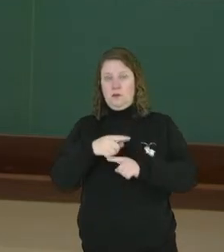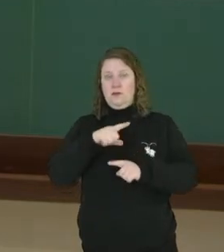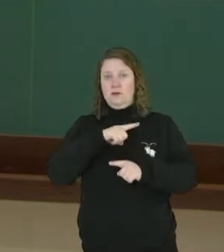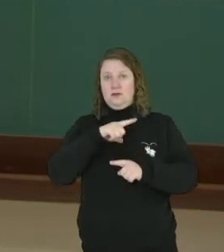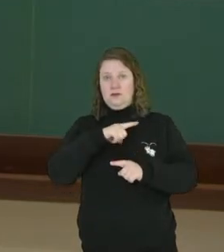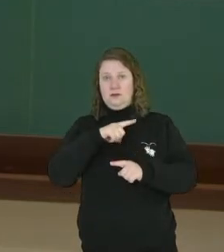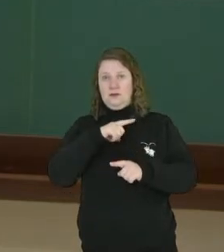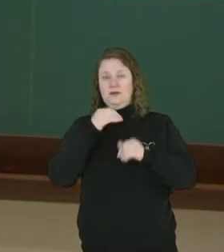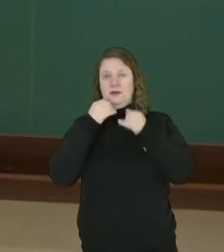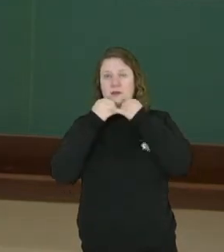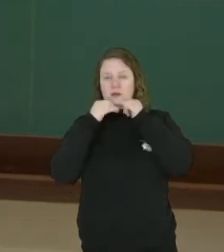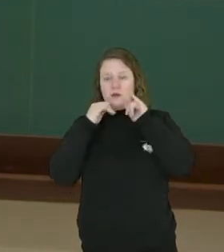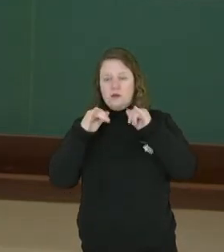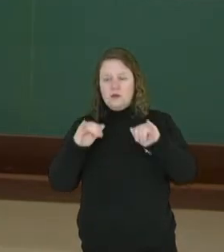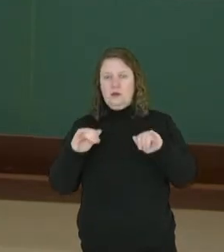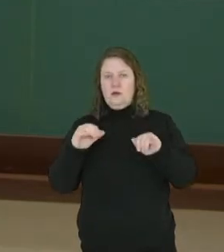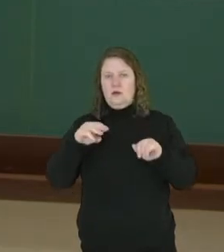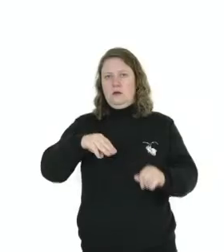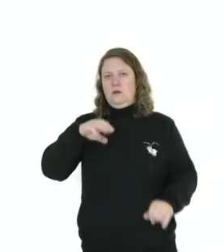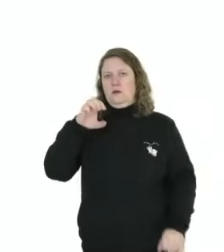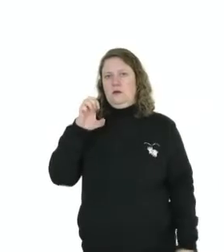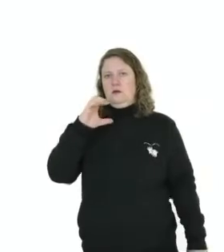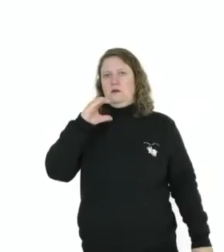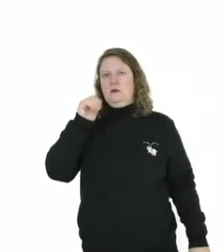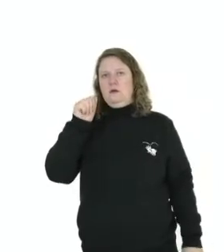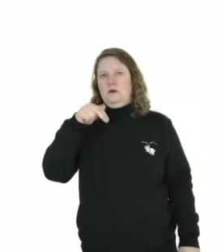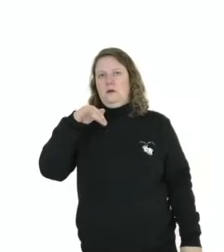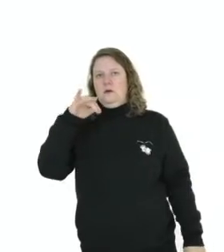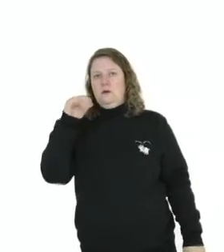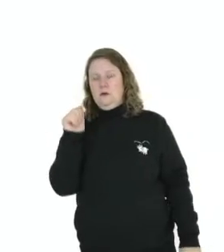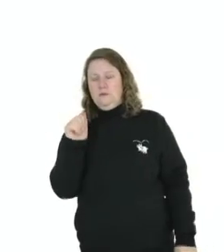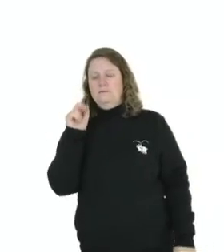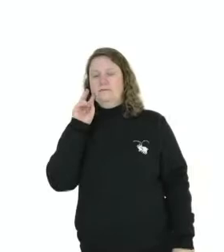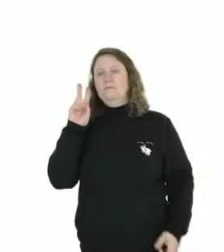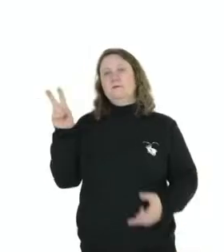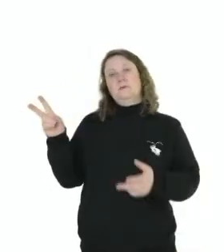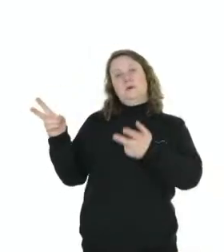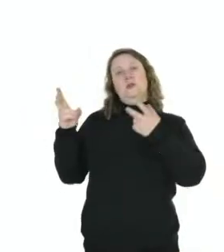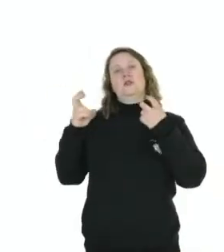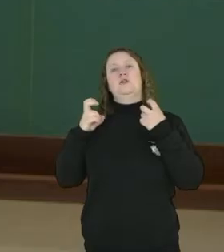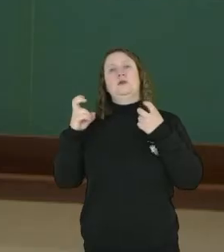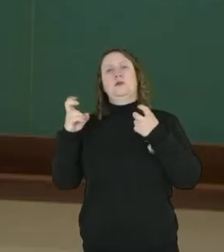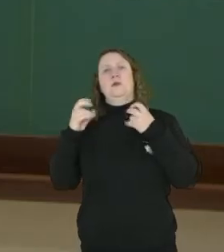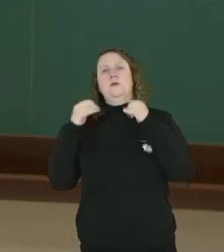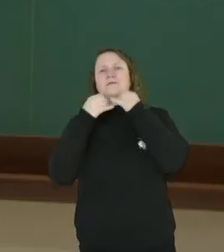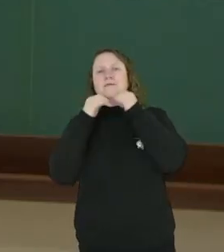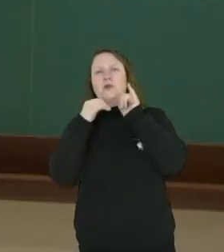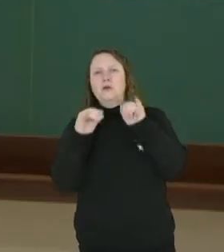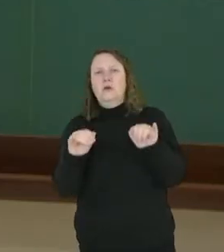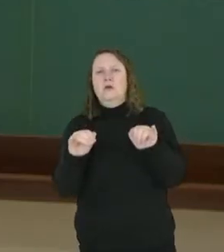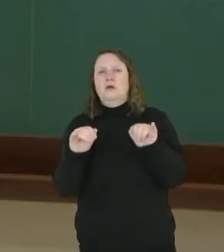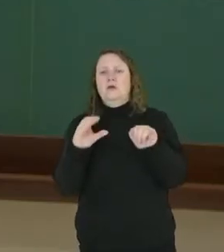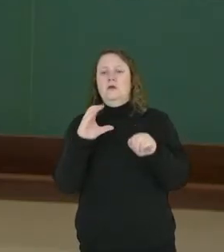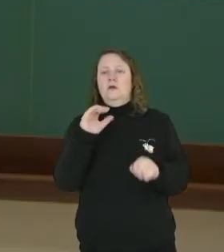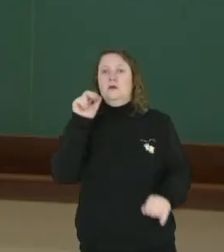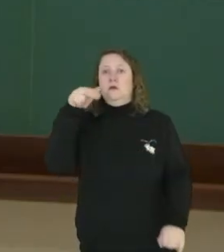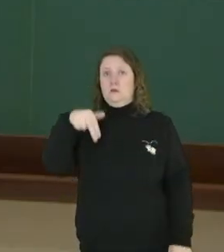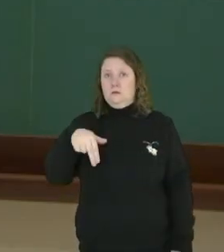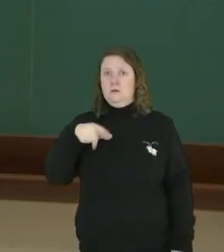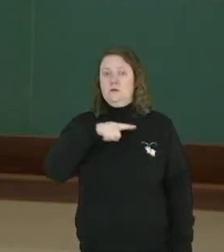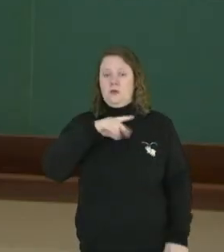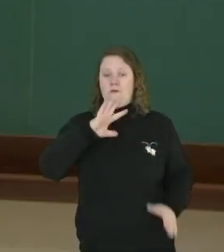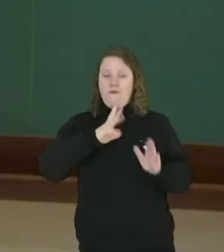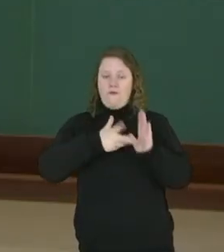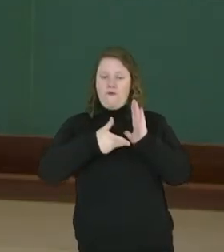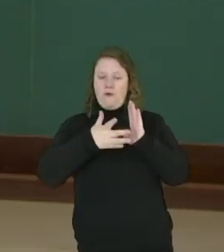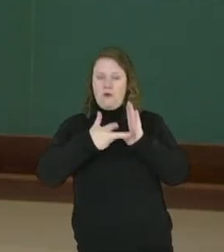mecânica, na verdade, é igual à energia cinética, porque eu percebo que a energia cinética tem a questão da velocidade, né?